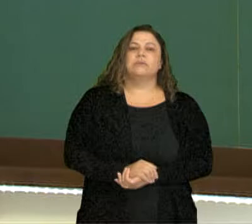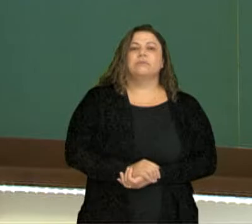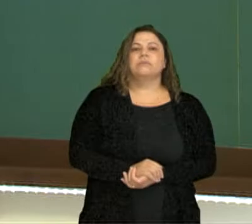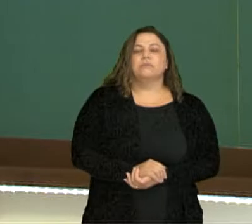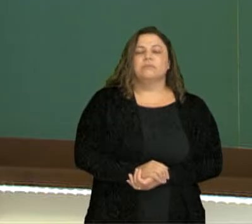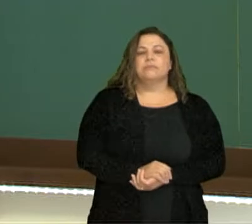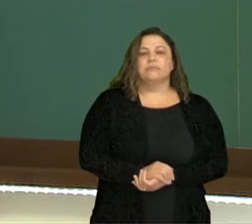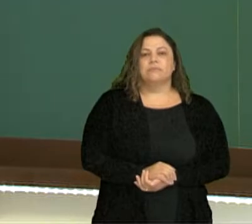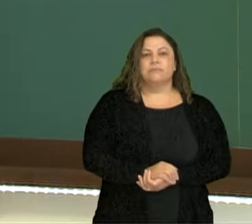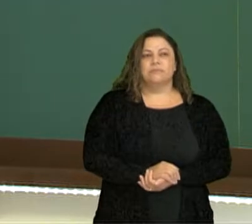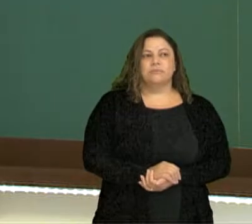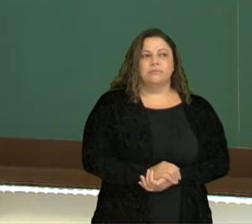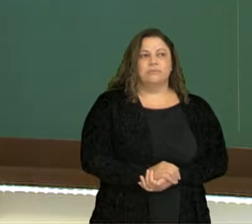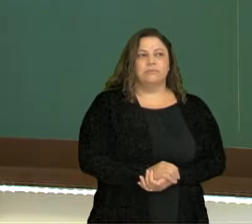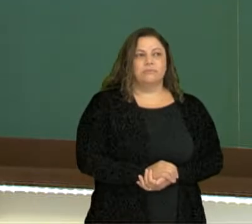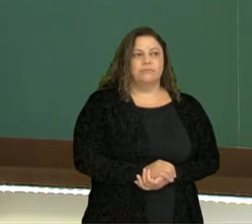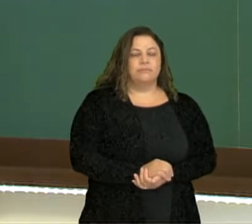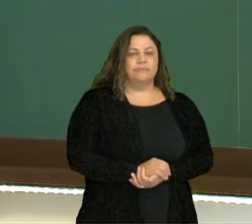mortalidade daquele ano.